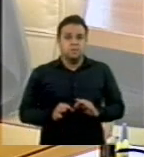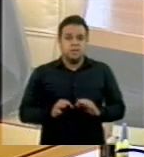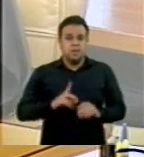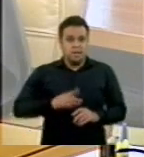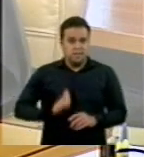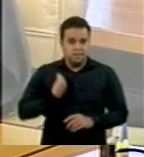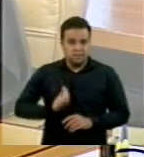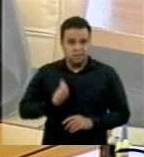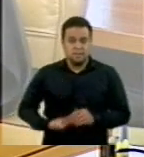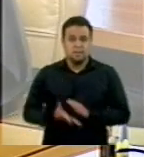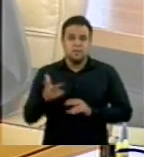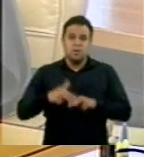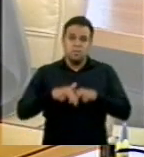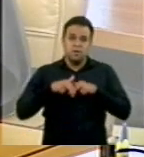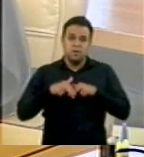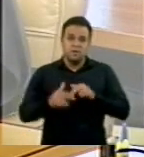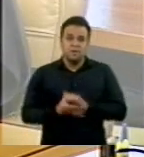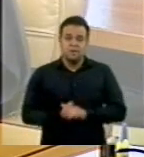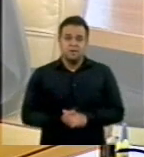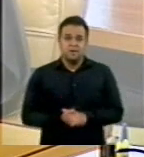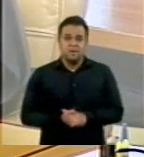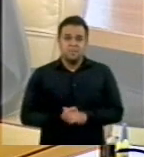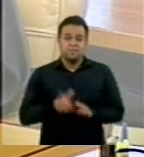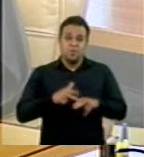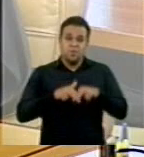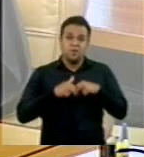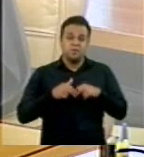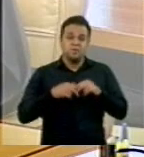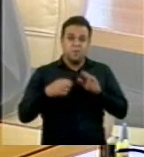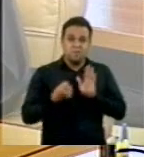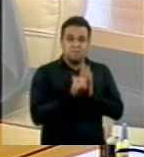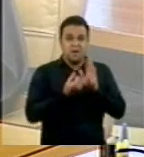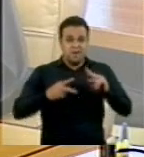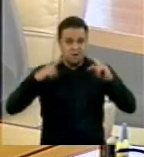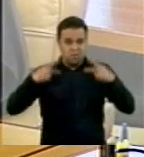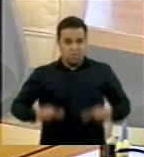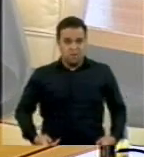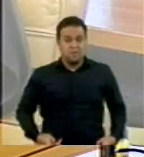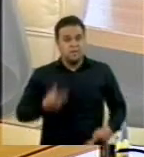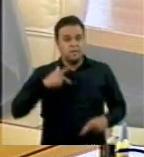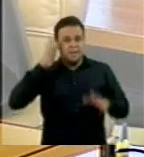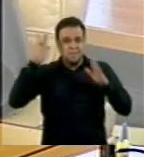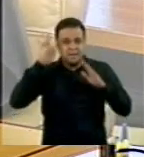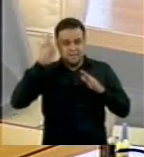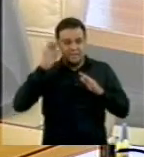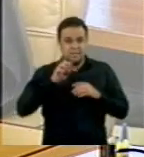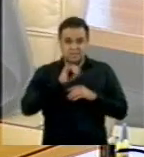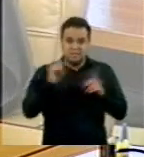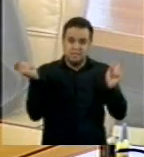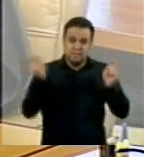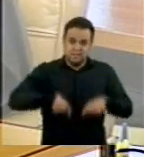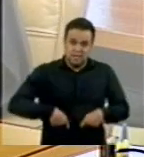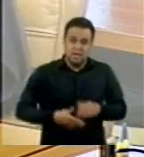E é justamente esse pertencimento que vem a ser ressignificado ao permitir que